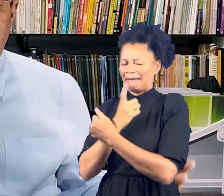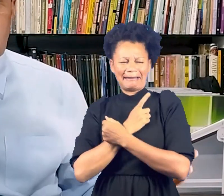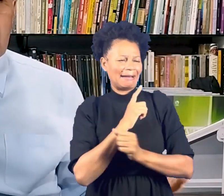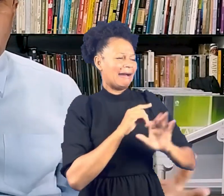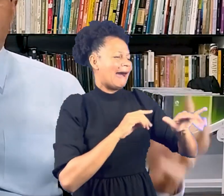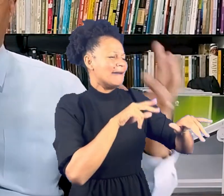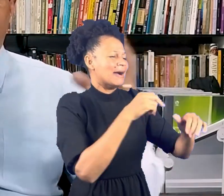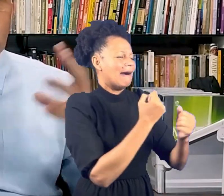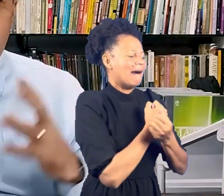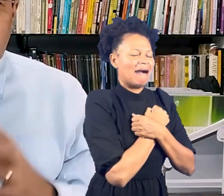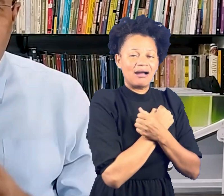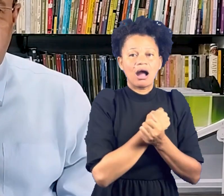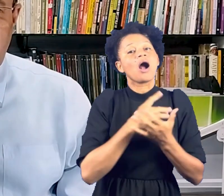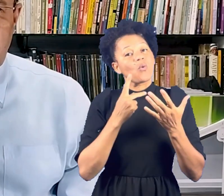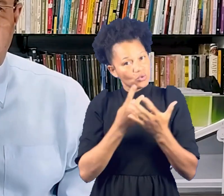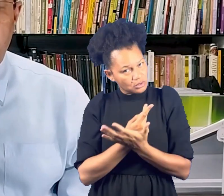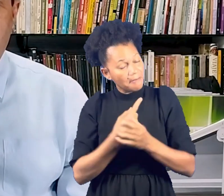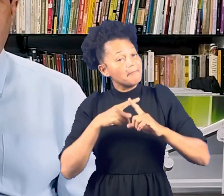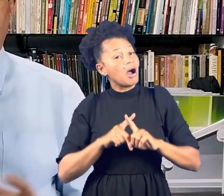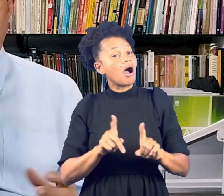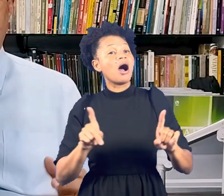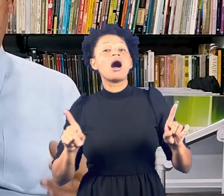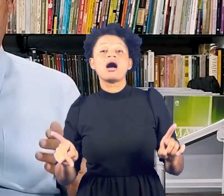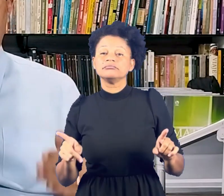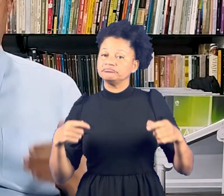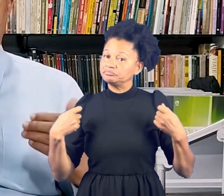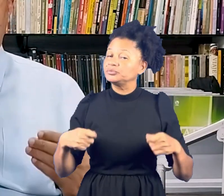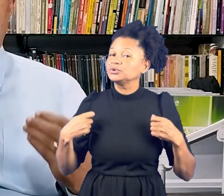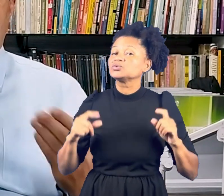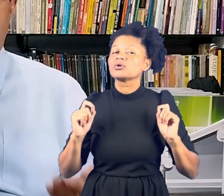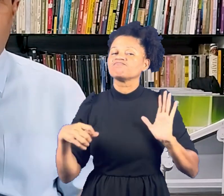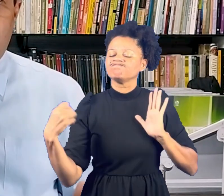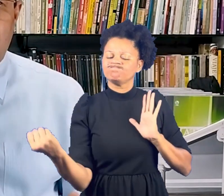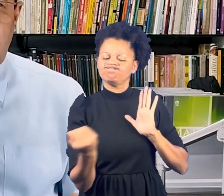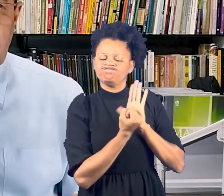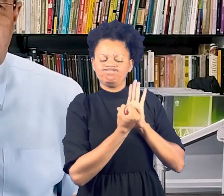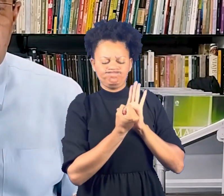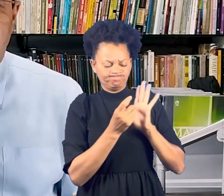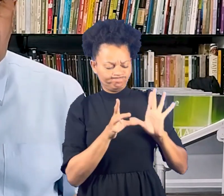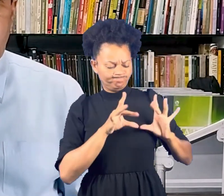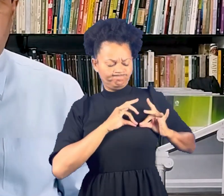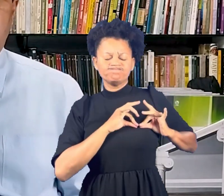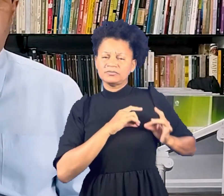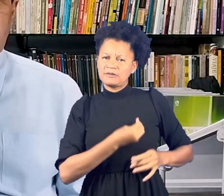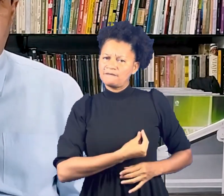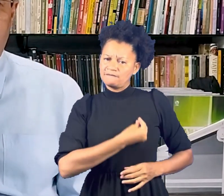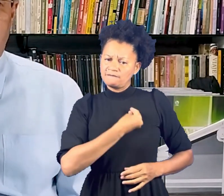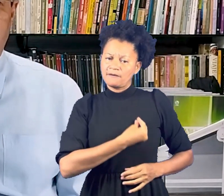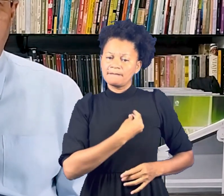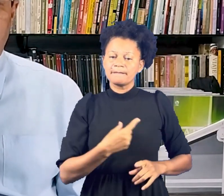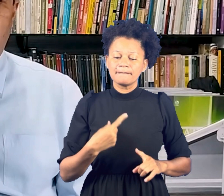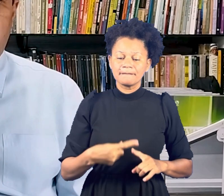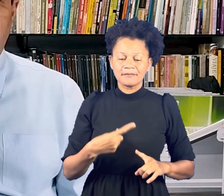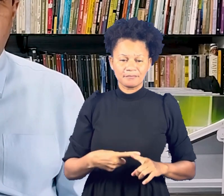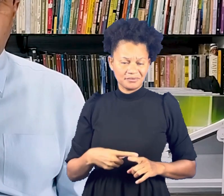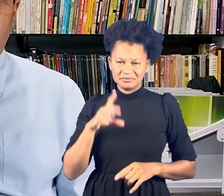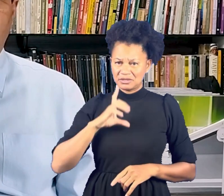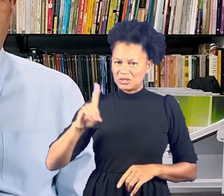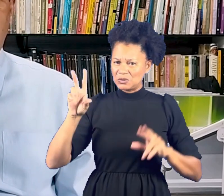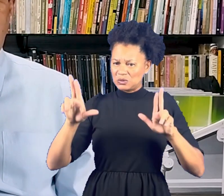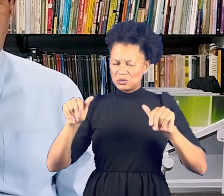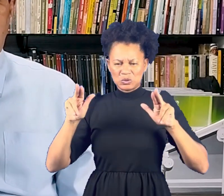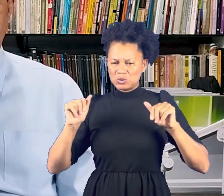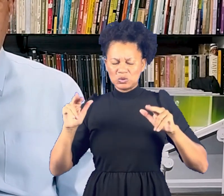com os irmãos. Isto tudo acontece. Agora, ele tem que deixar marcas permanentes na nossa vida, porque